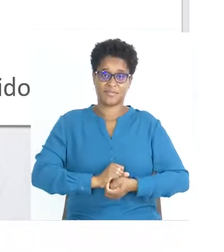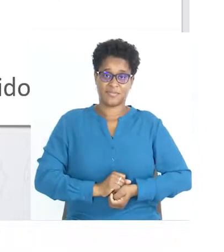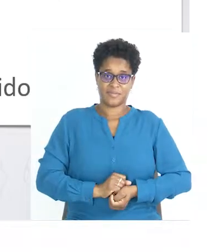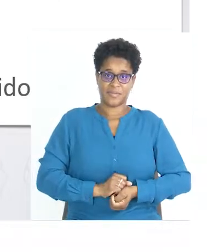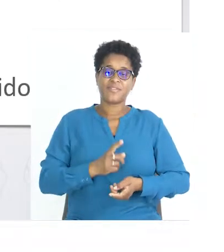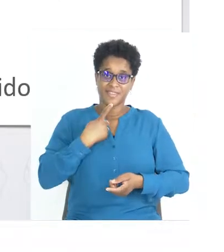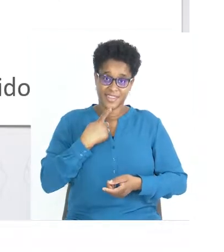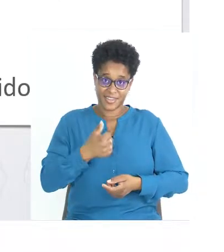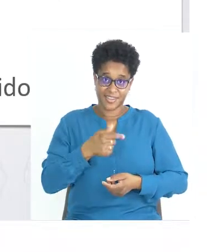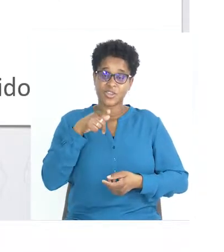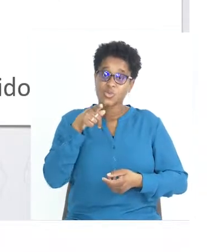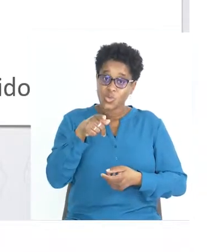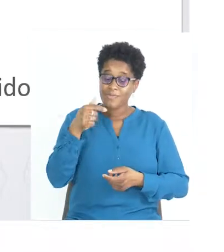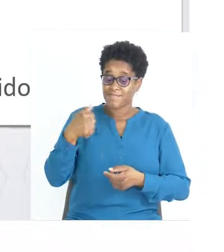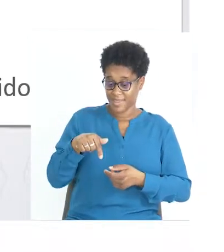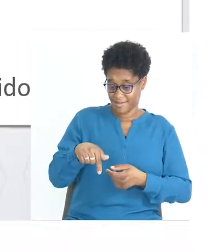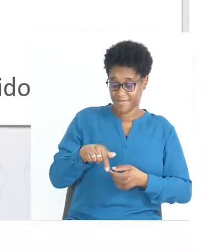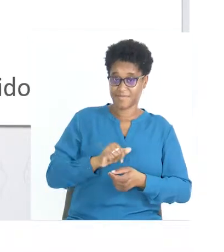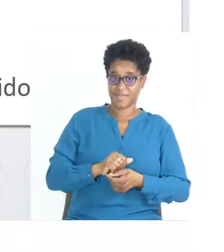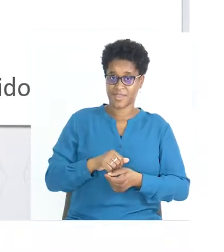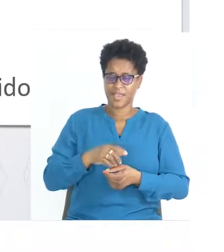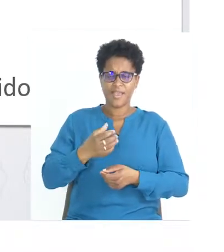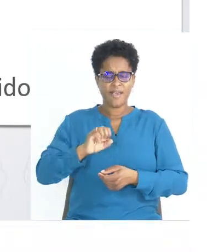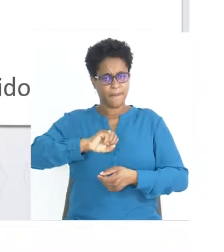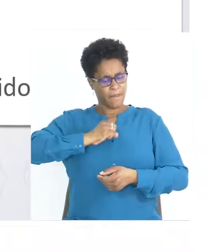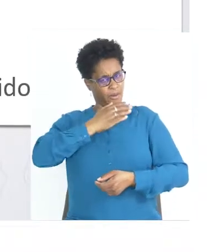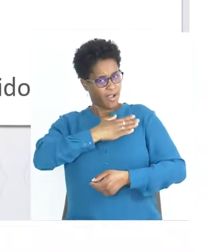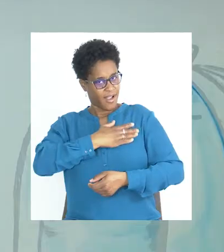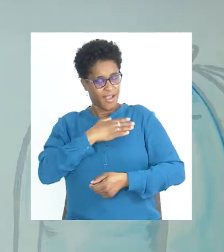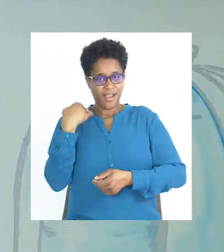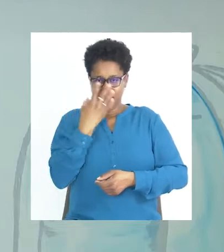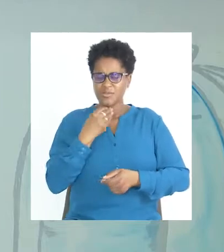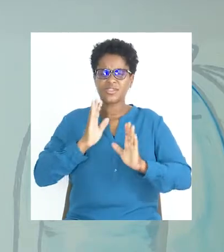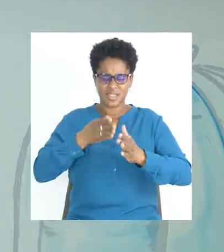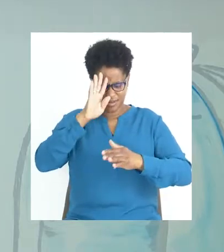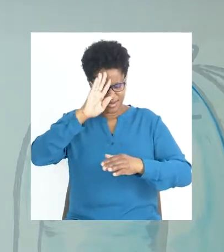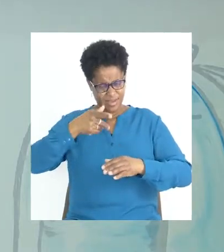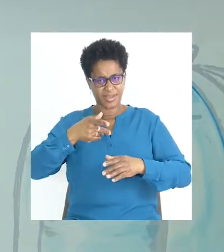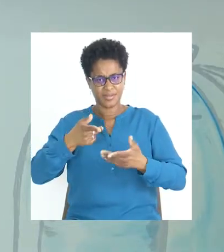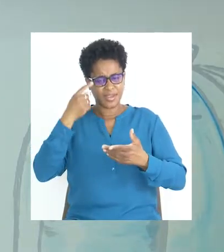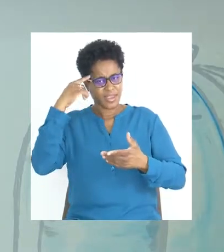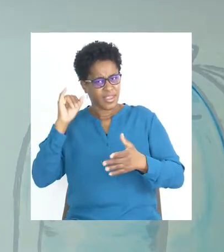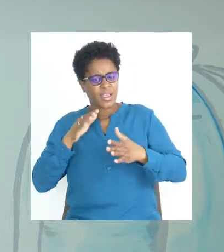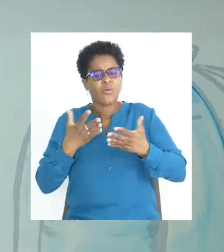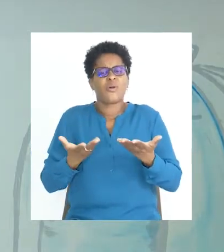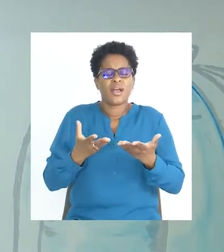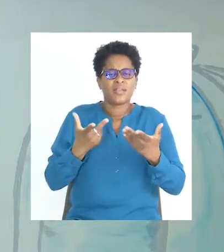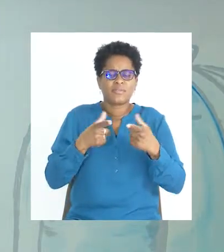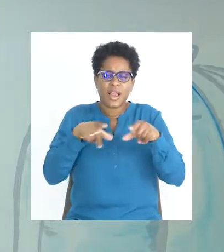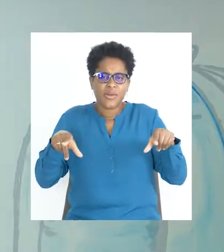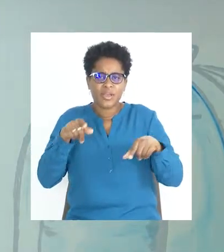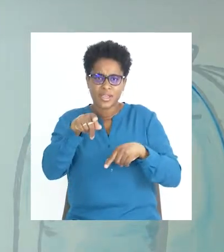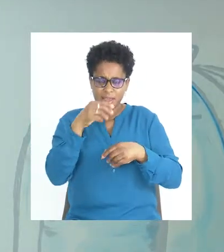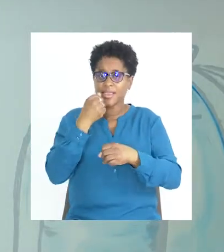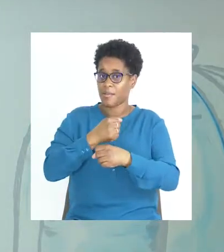A. Ok? Tu tens aqui, meu caro amigo, já tens ideia de que nível de língua estás